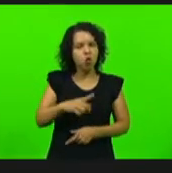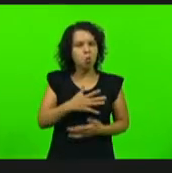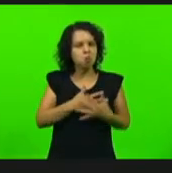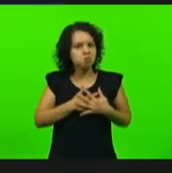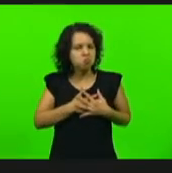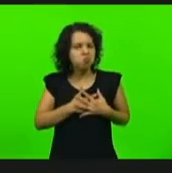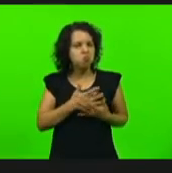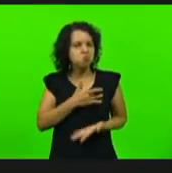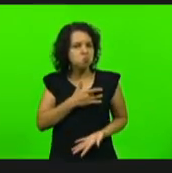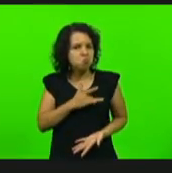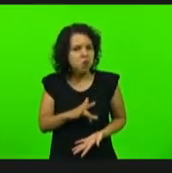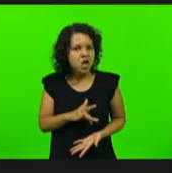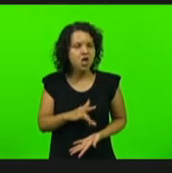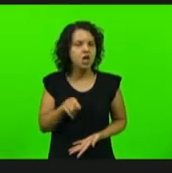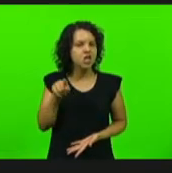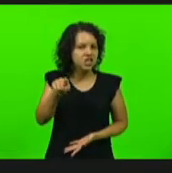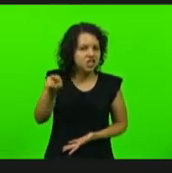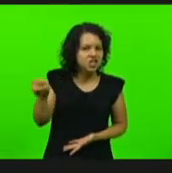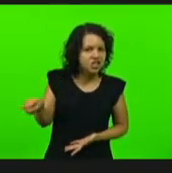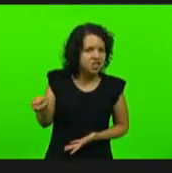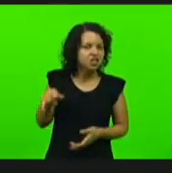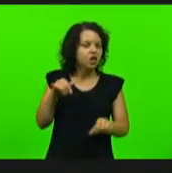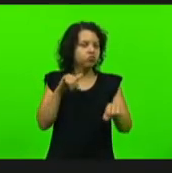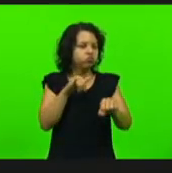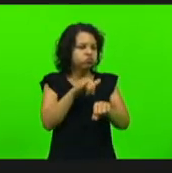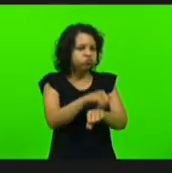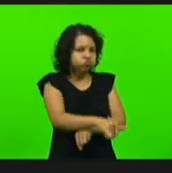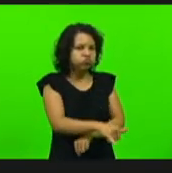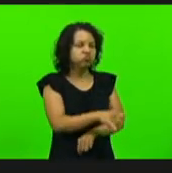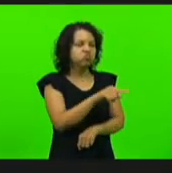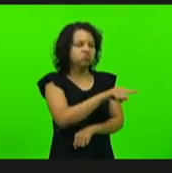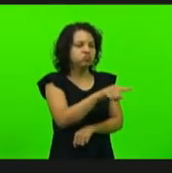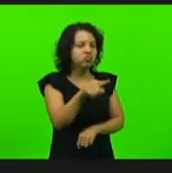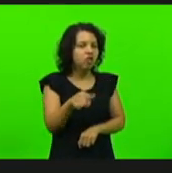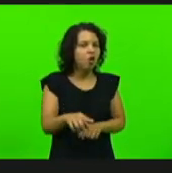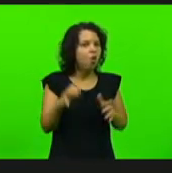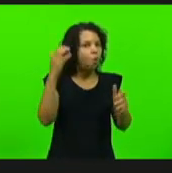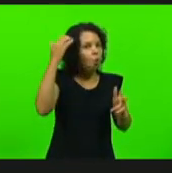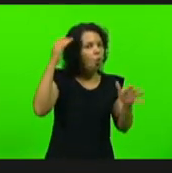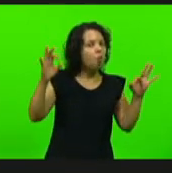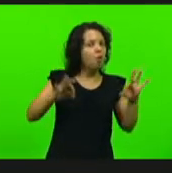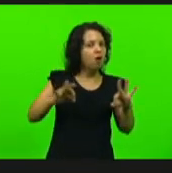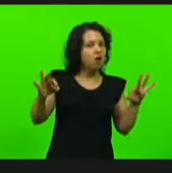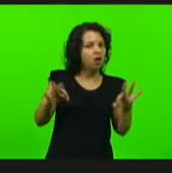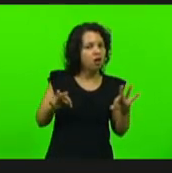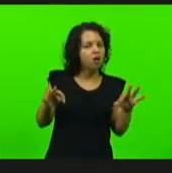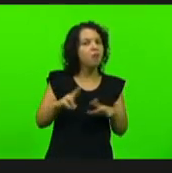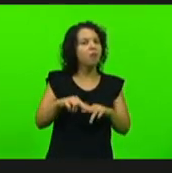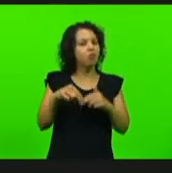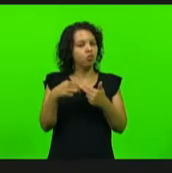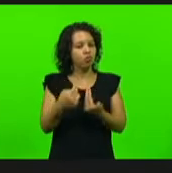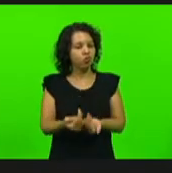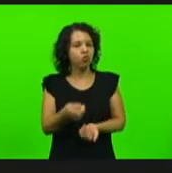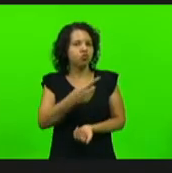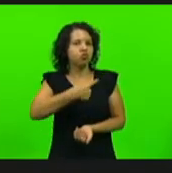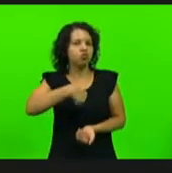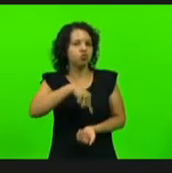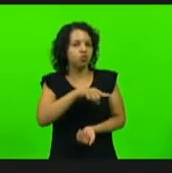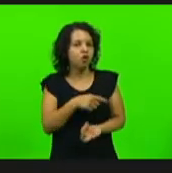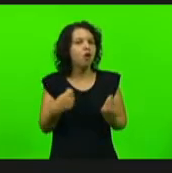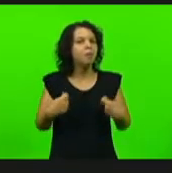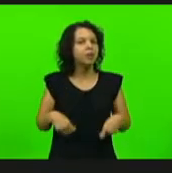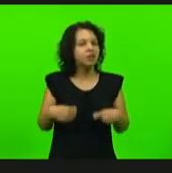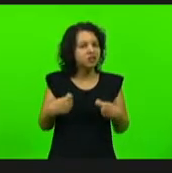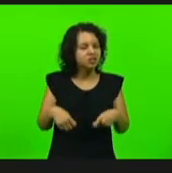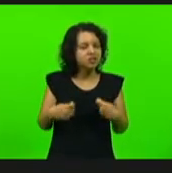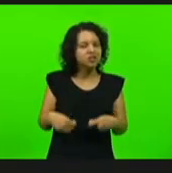culpados, nós traímos os inocentes, já dizia Ayn Rand. Por isso, nós temos que tratar os culpados como eles